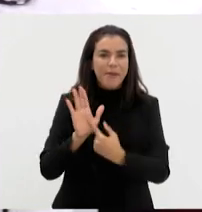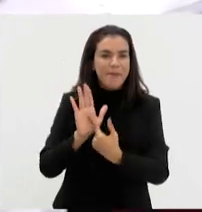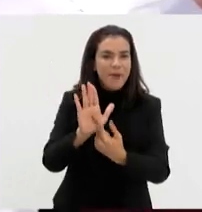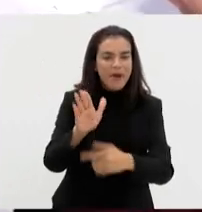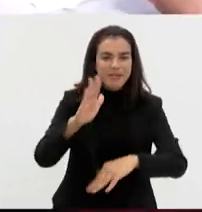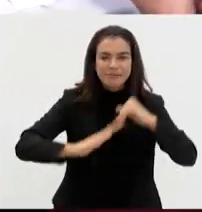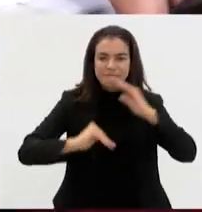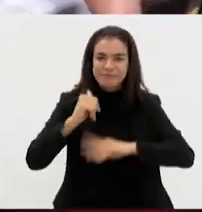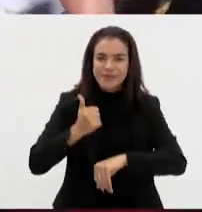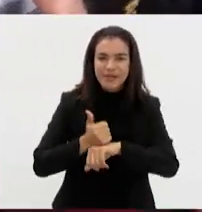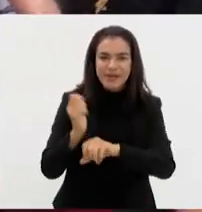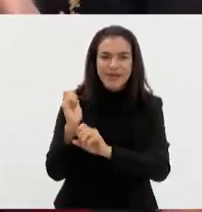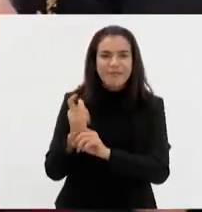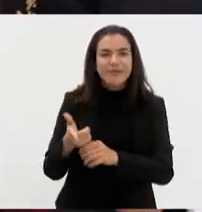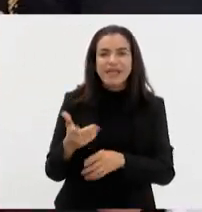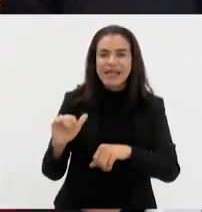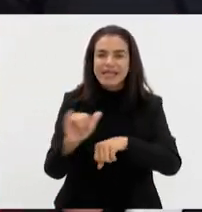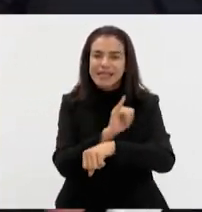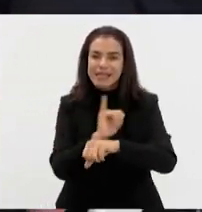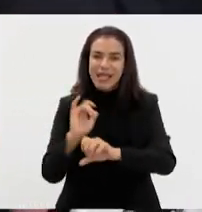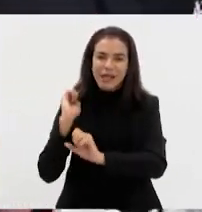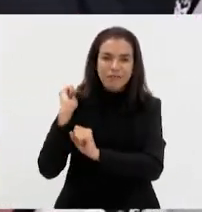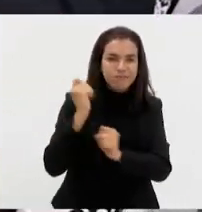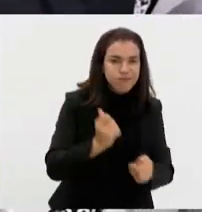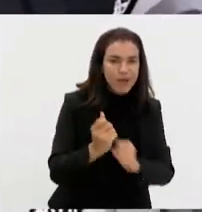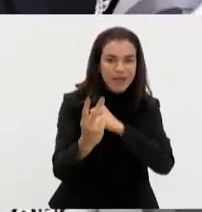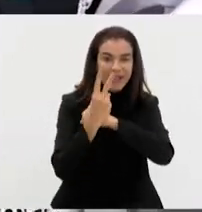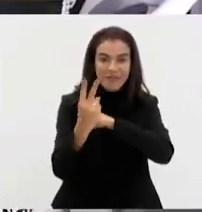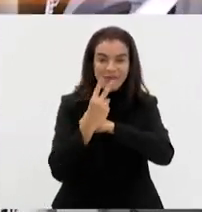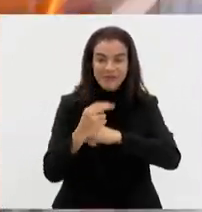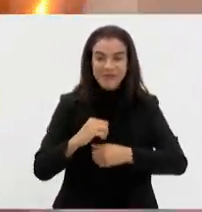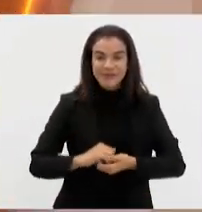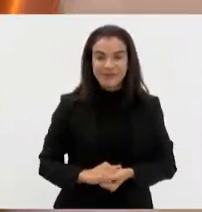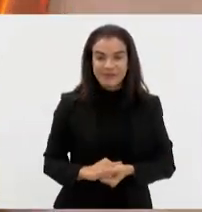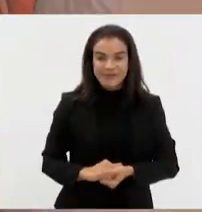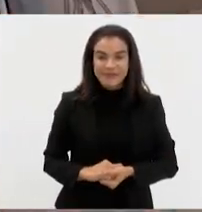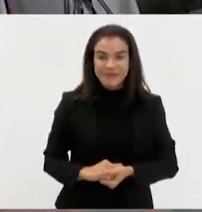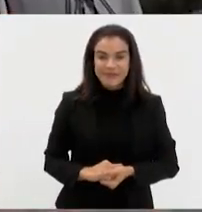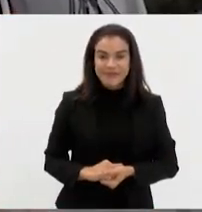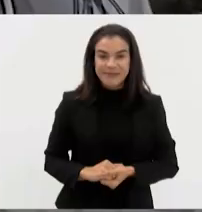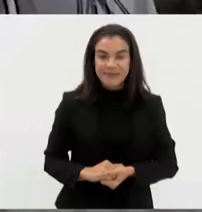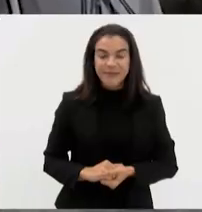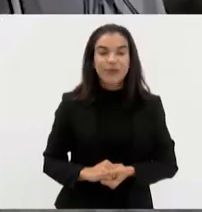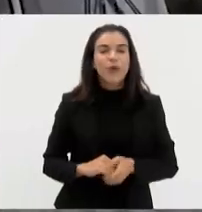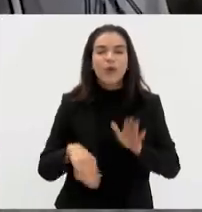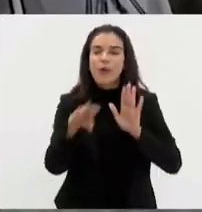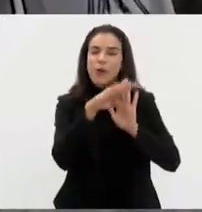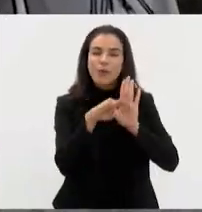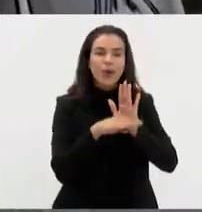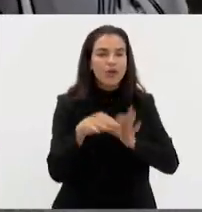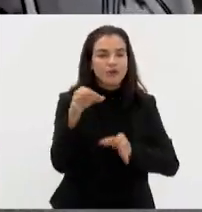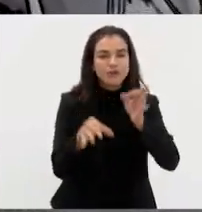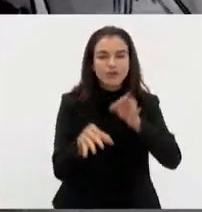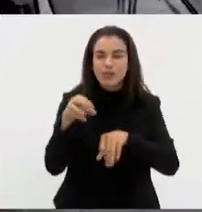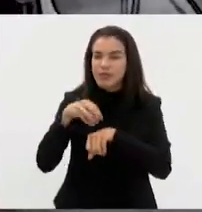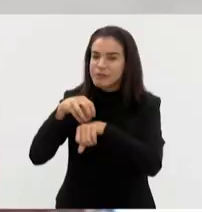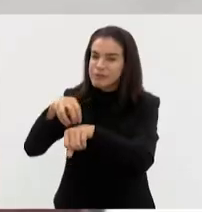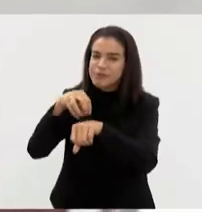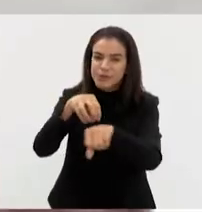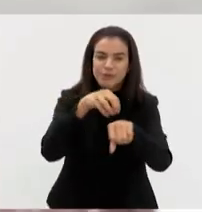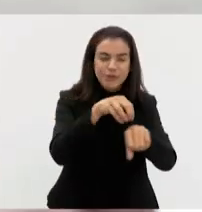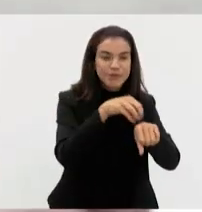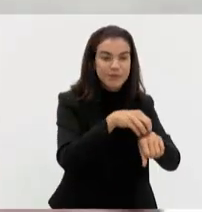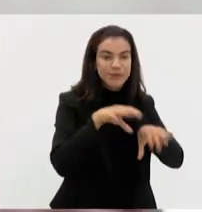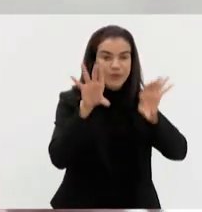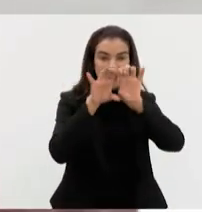prática no tatame de técnicas de defesa pessoal. O programa Justiça Itinerante do Tribunal de